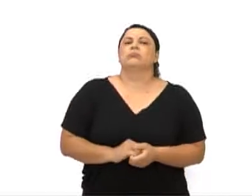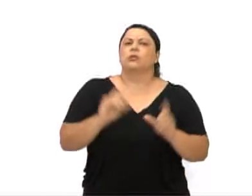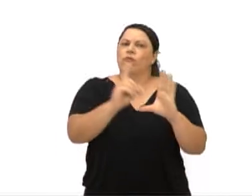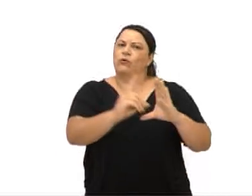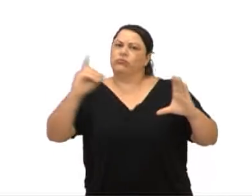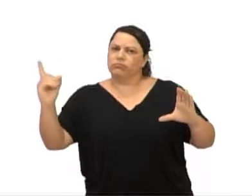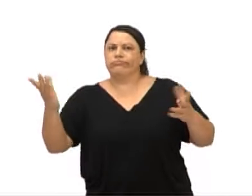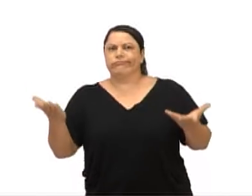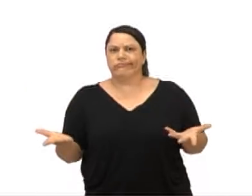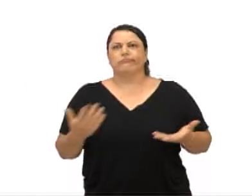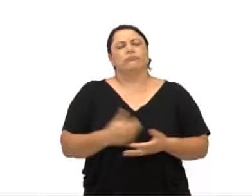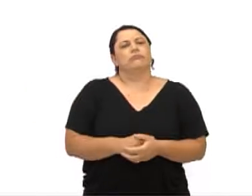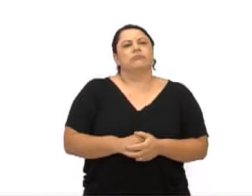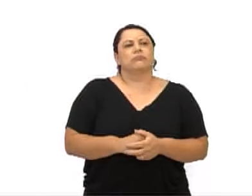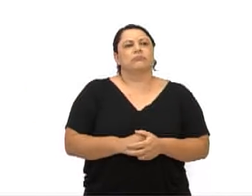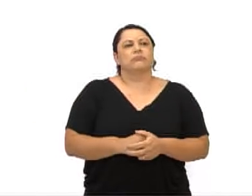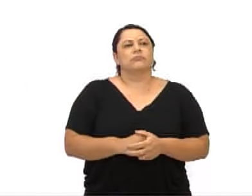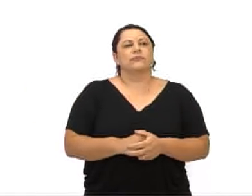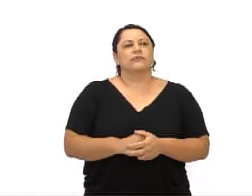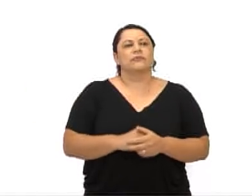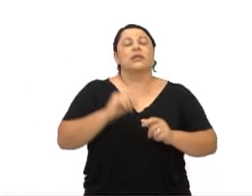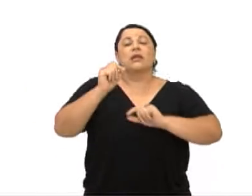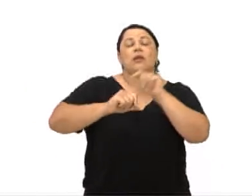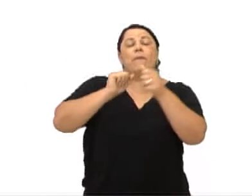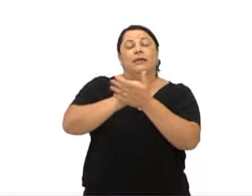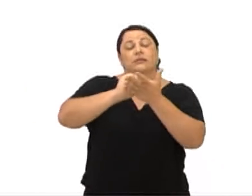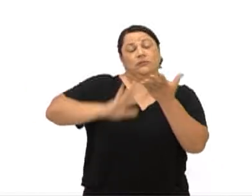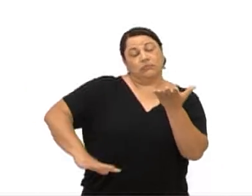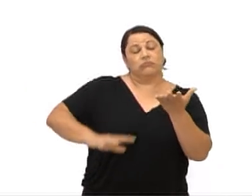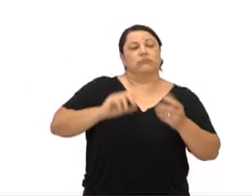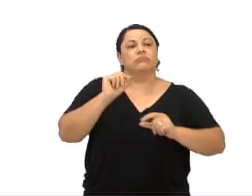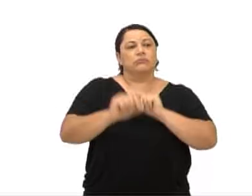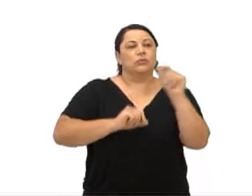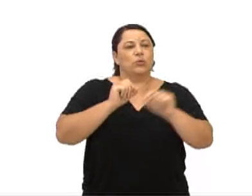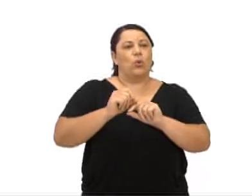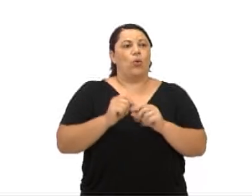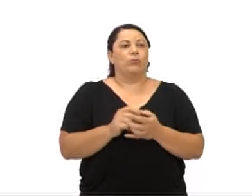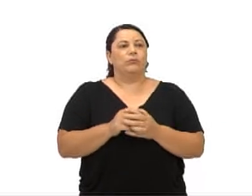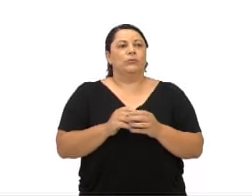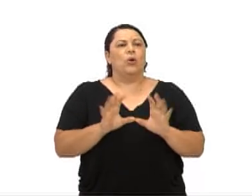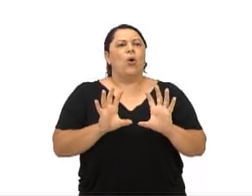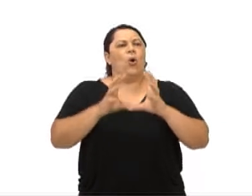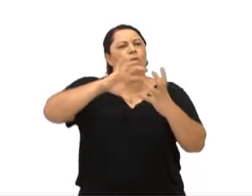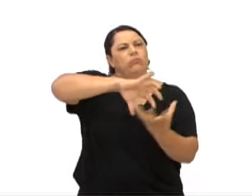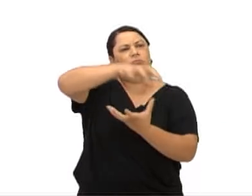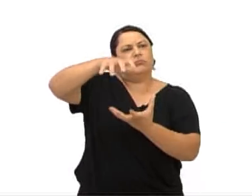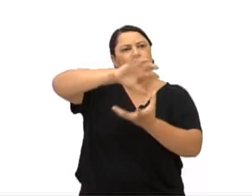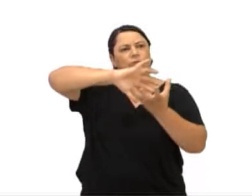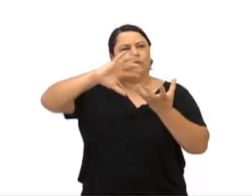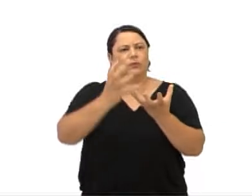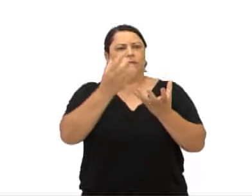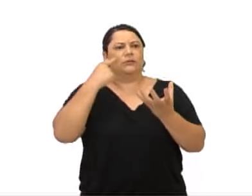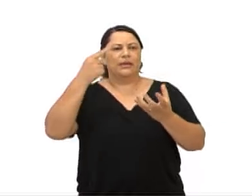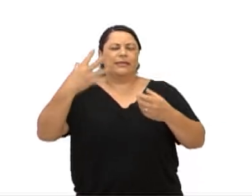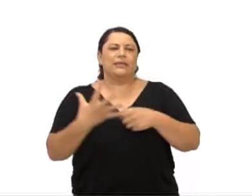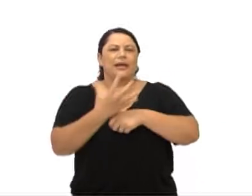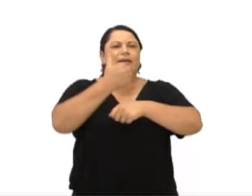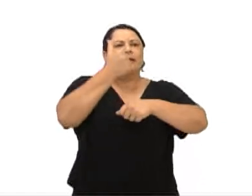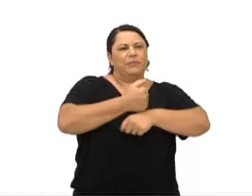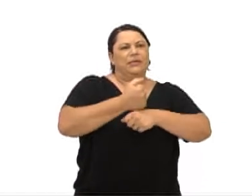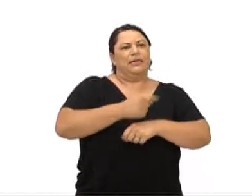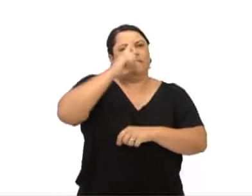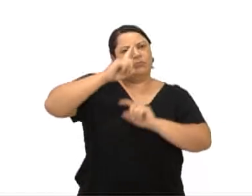uma atividade. Os continentes explorados pelo imperialismo ocorrido entre os séculos 19 e 20, realizado pelas